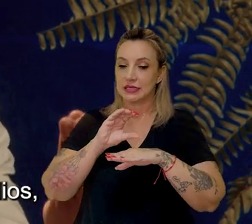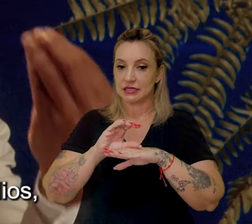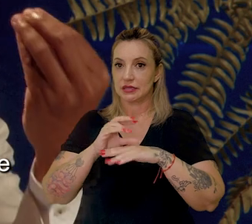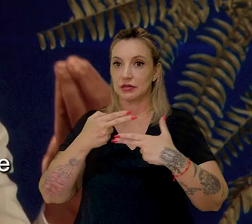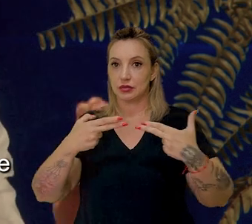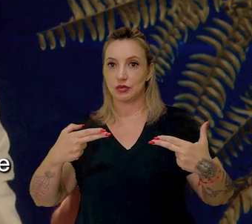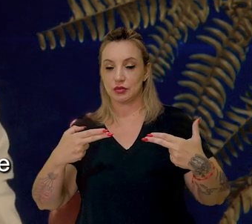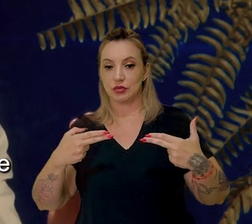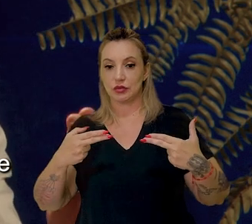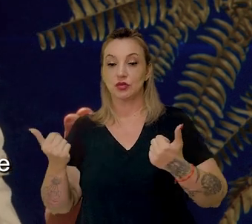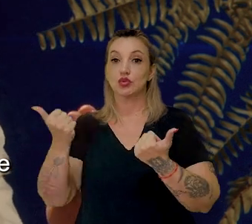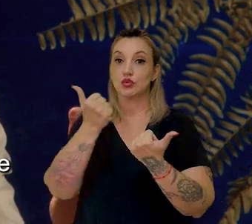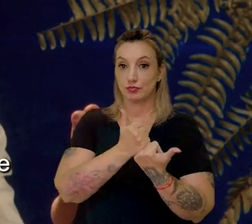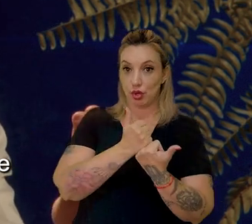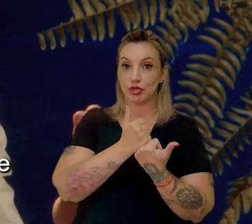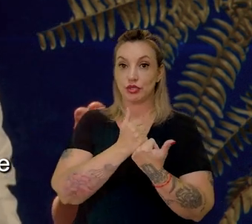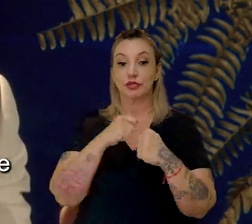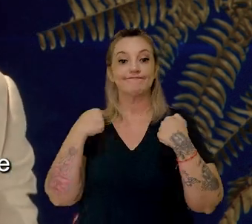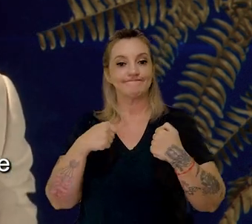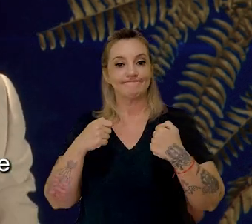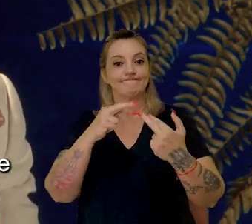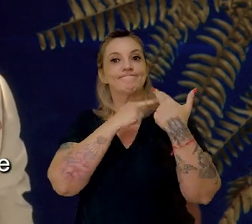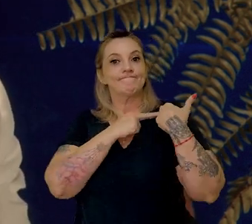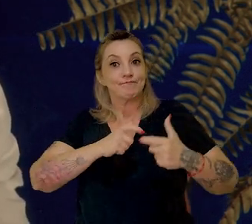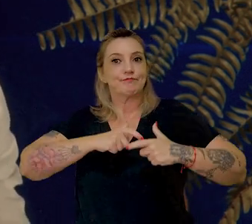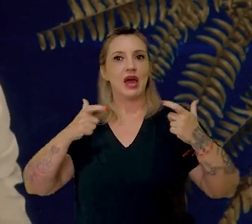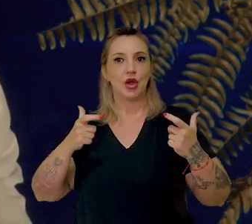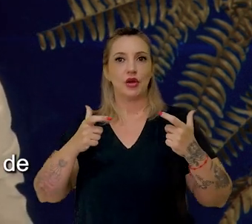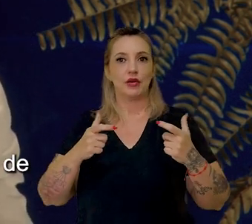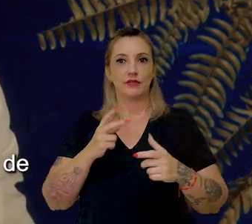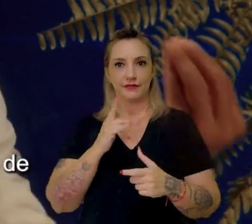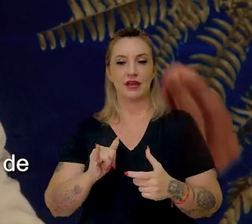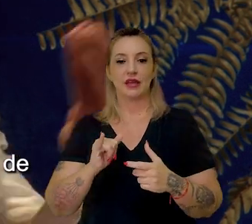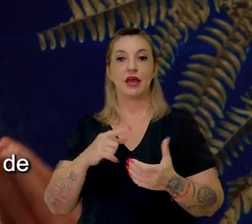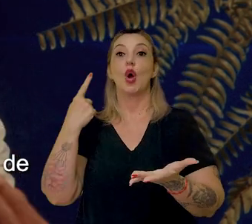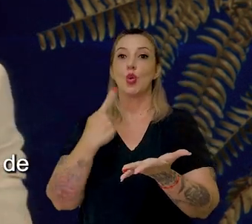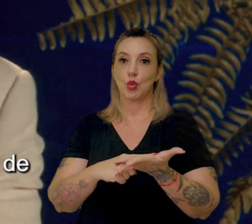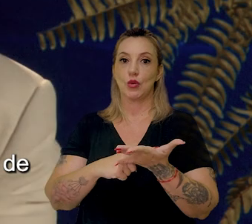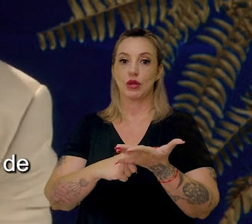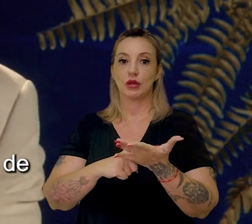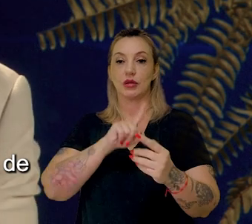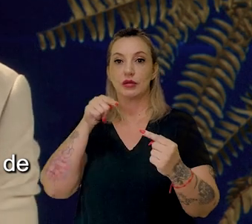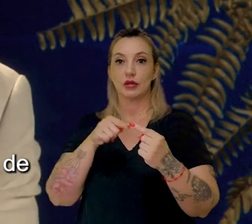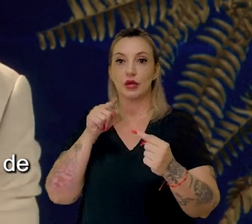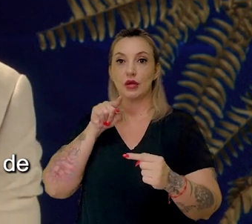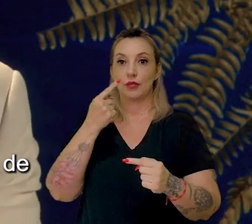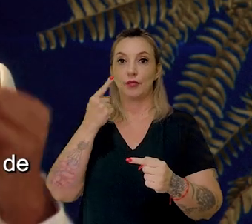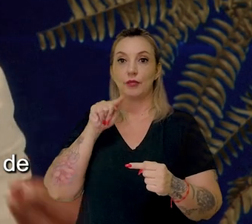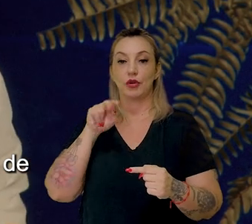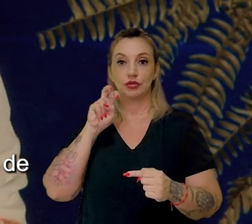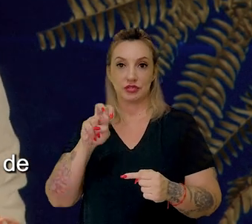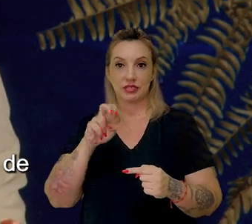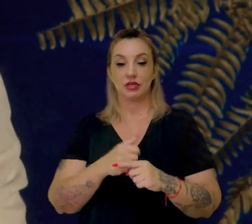subsídios o suporte vai ter uma responsabilidade maior ainda que é um compromisso com essa meta de 1.5